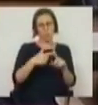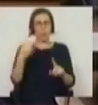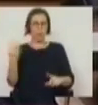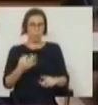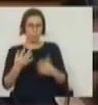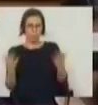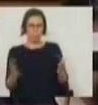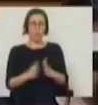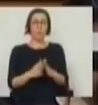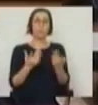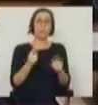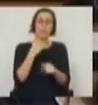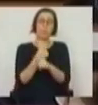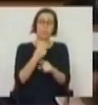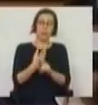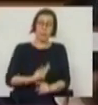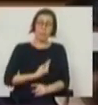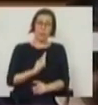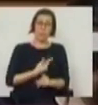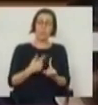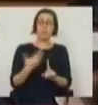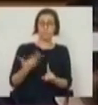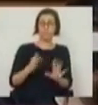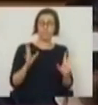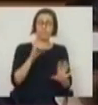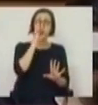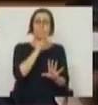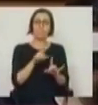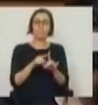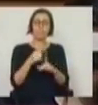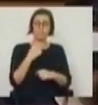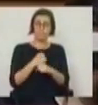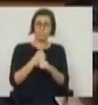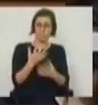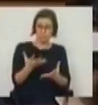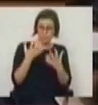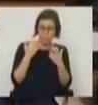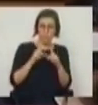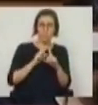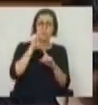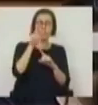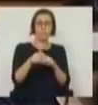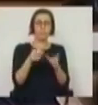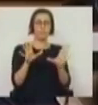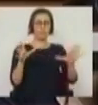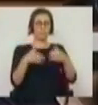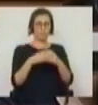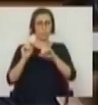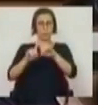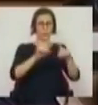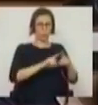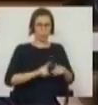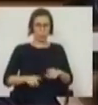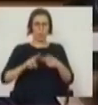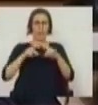do Porto. Suscita também preocupações legítimas a quem, para ir trabalhar, se desloca entre comunidades